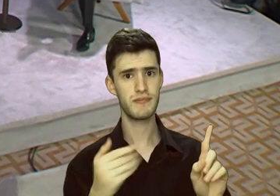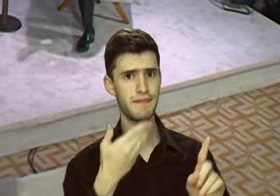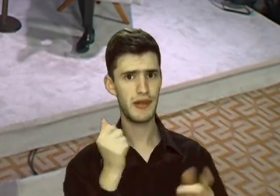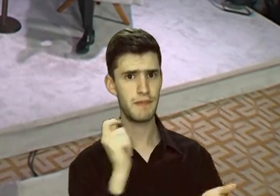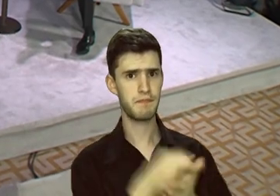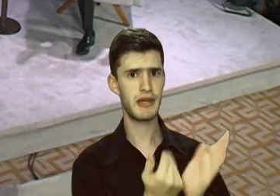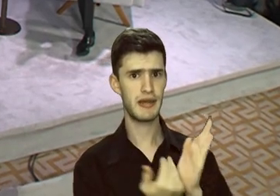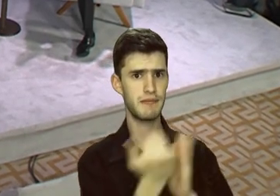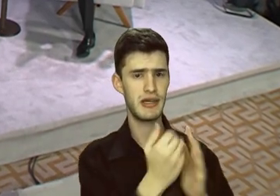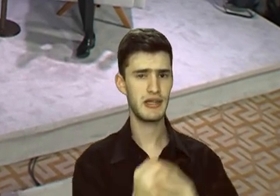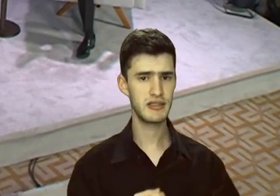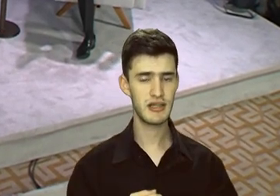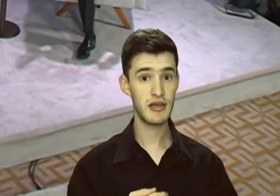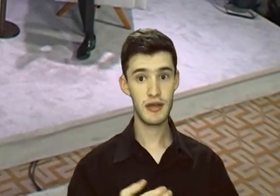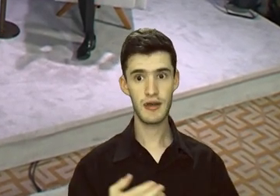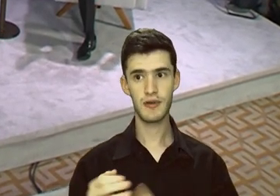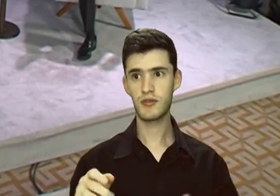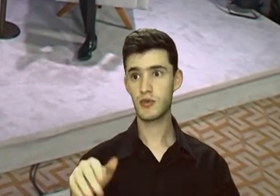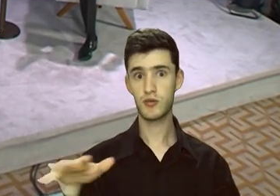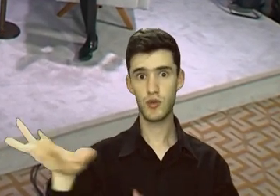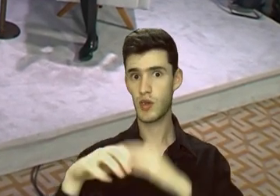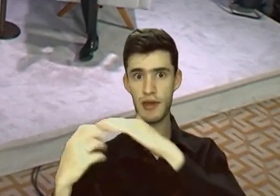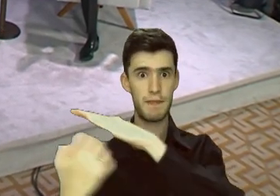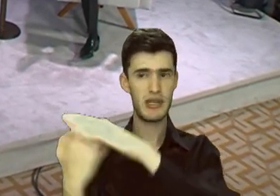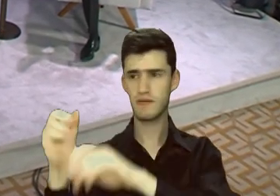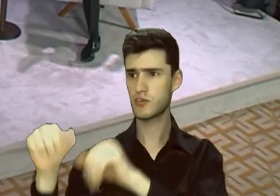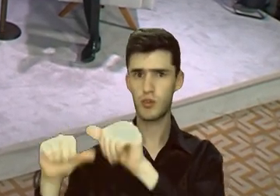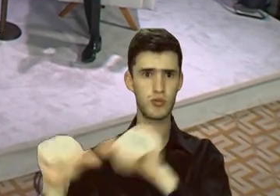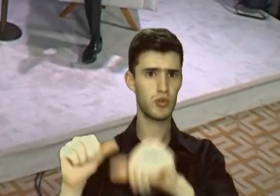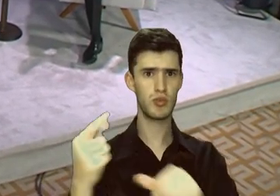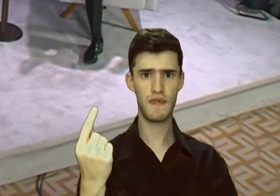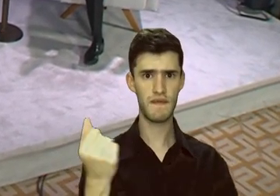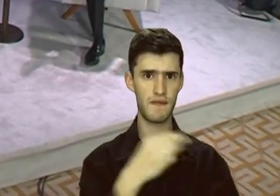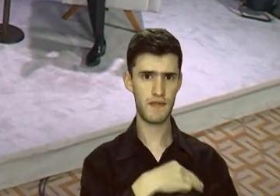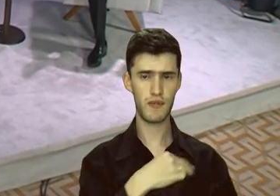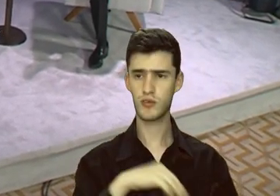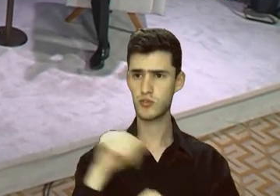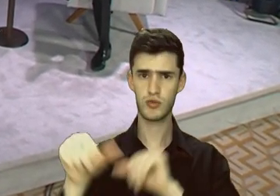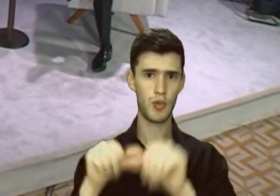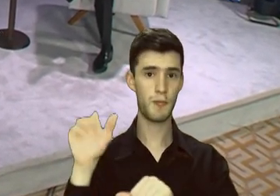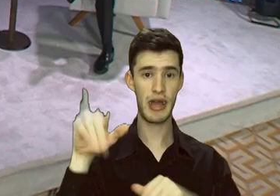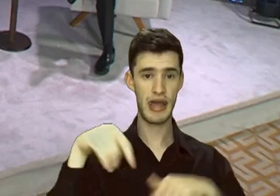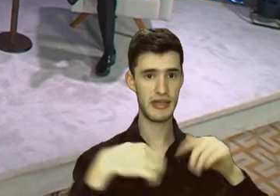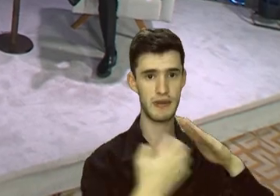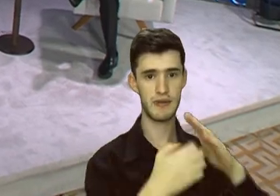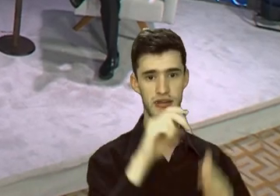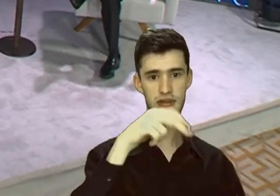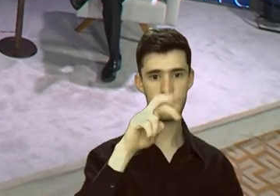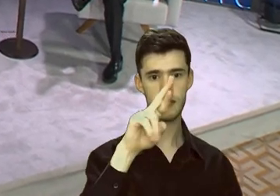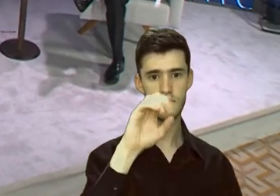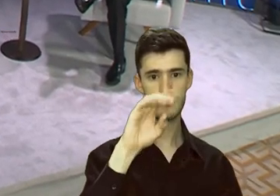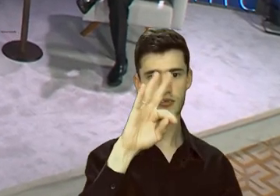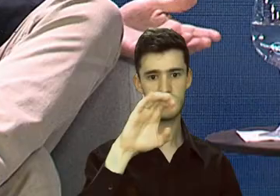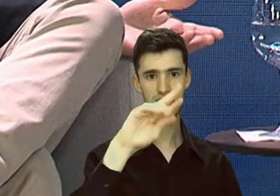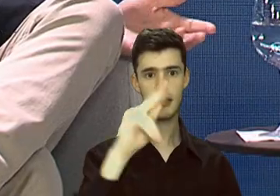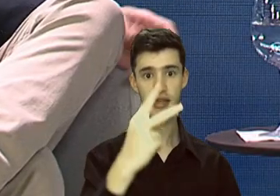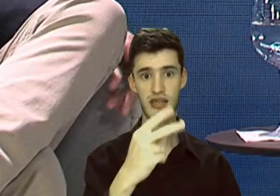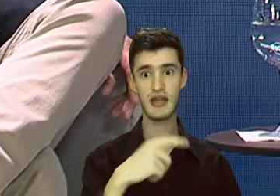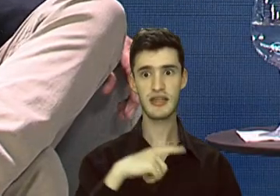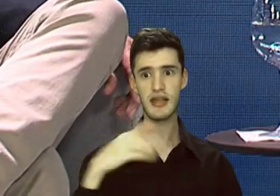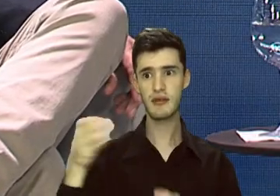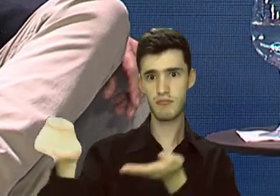e agora a gente tem realmente uma oportunidade no caso do neurotec que a gente está realmente contratando a gente está expandindo de realmente